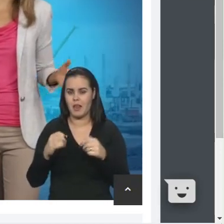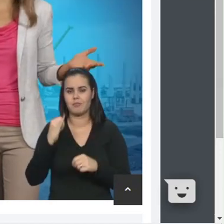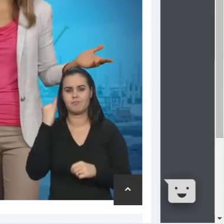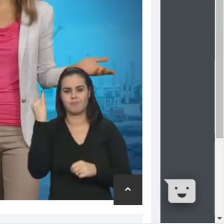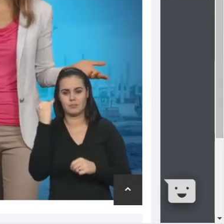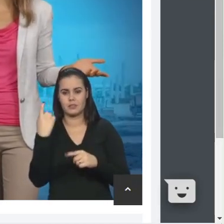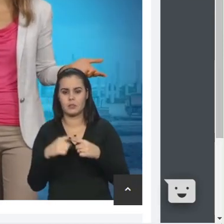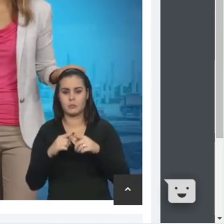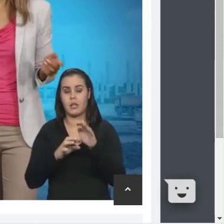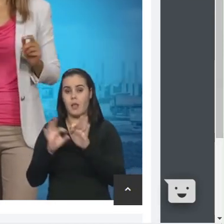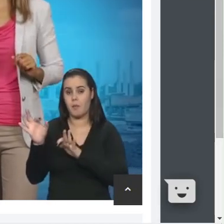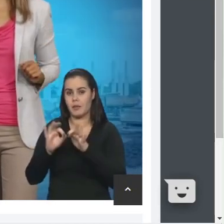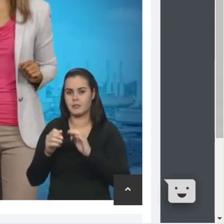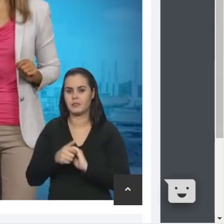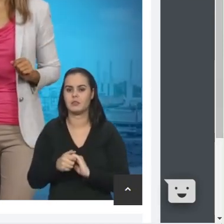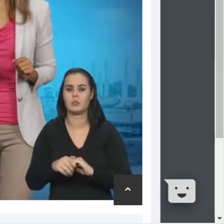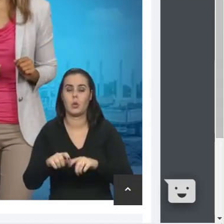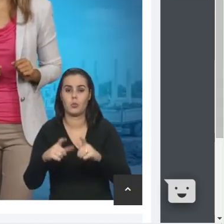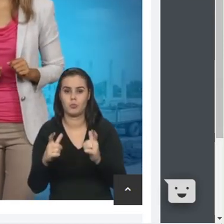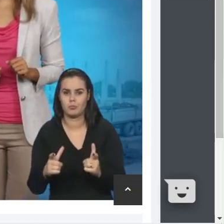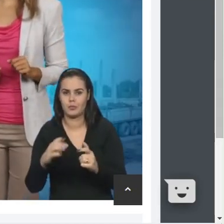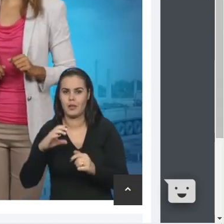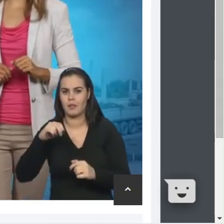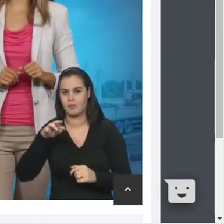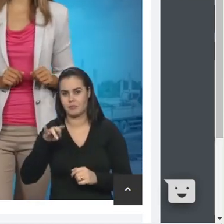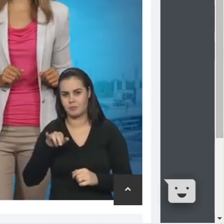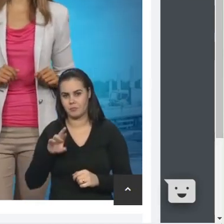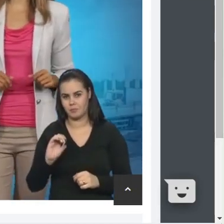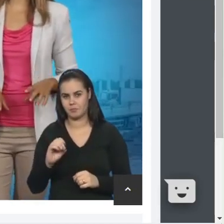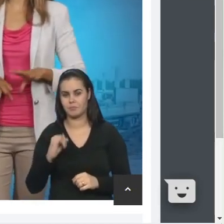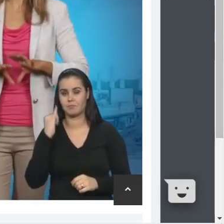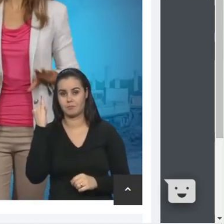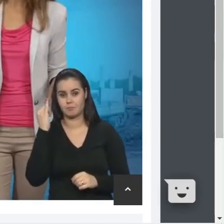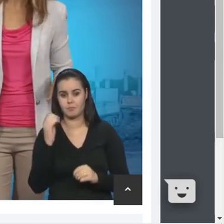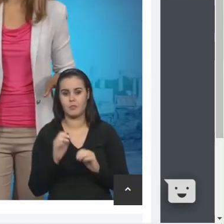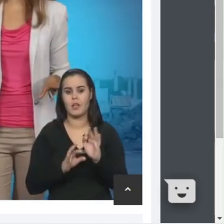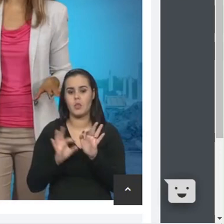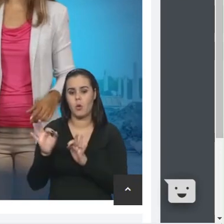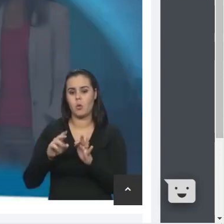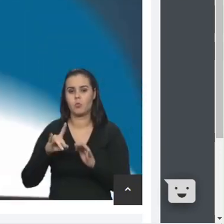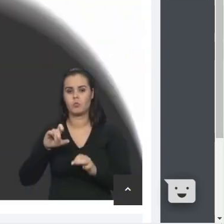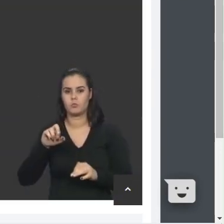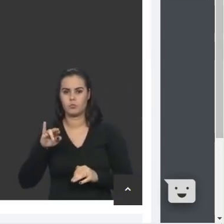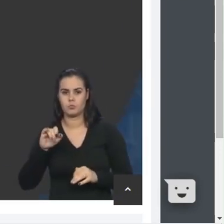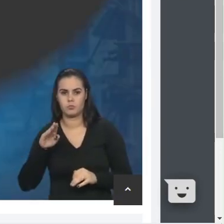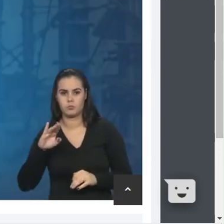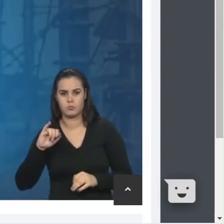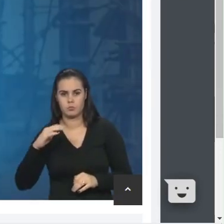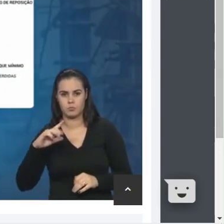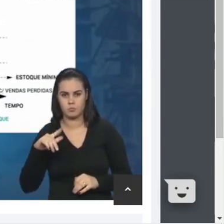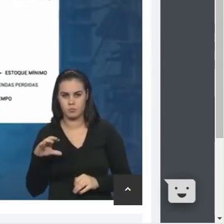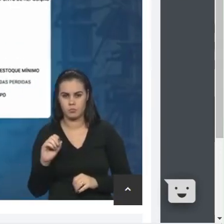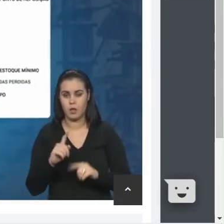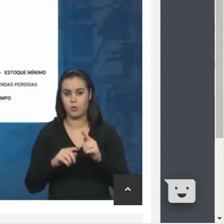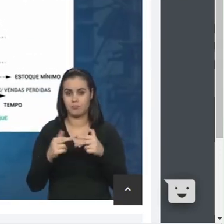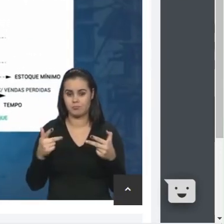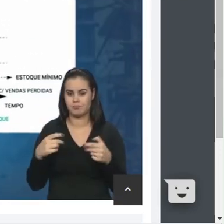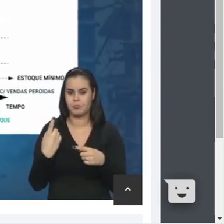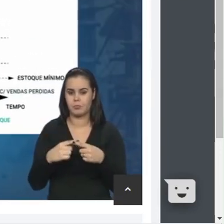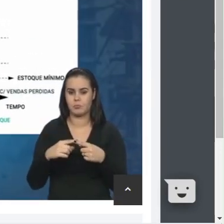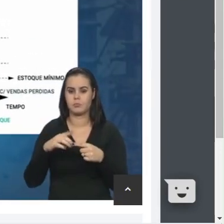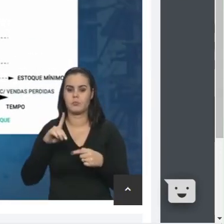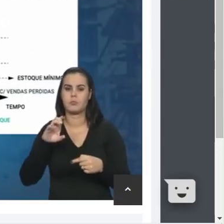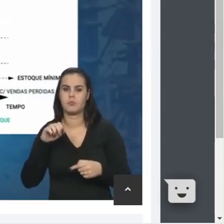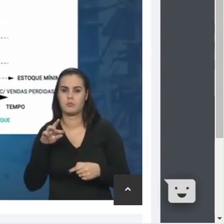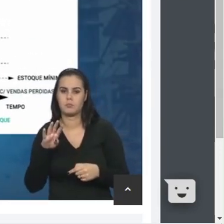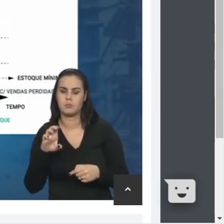espaço físico do canteiro. Por isso, é muito importante o controle de distribuição de materiais. A curva dente de serra